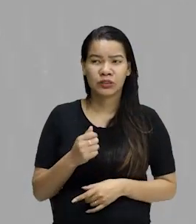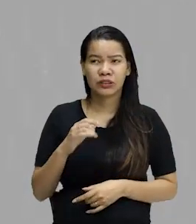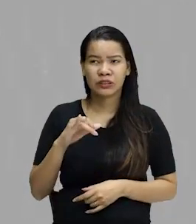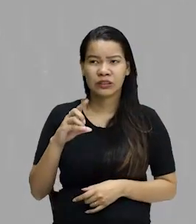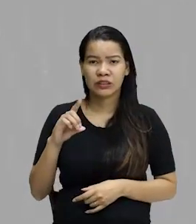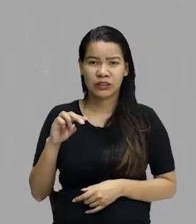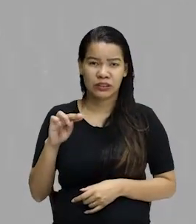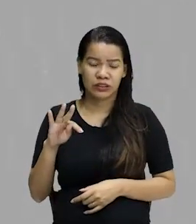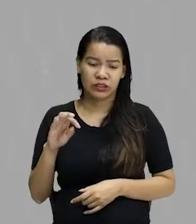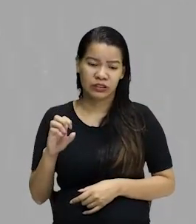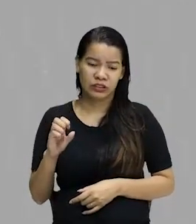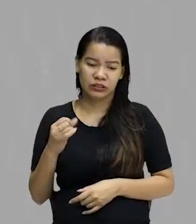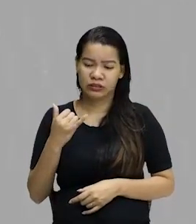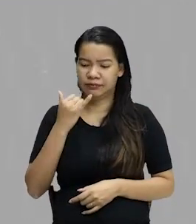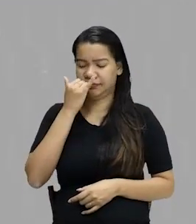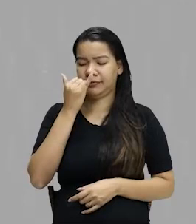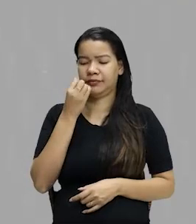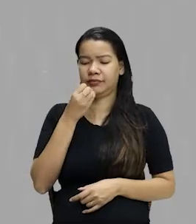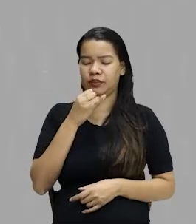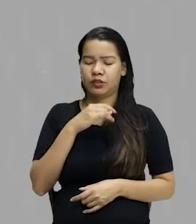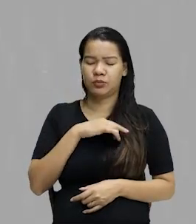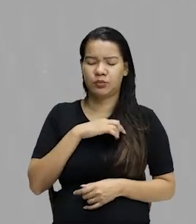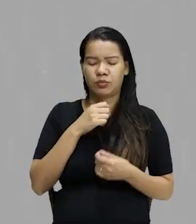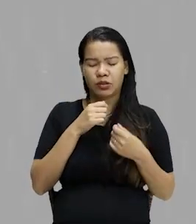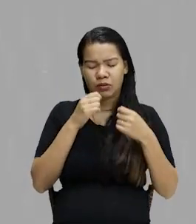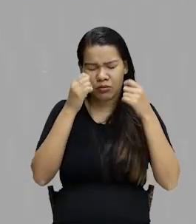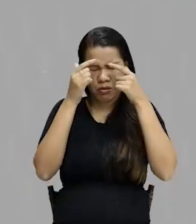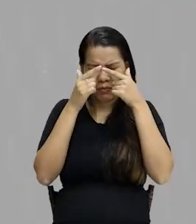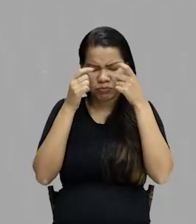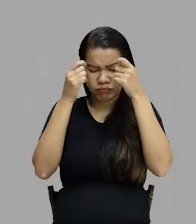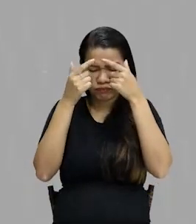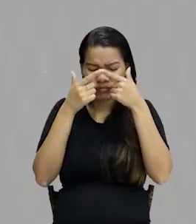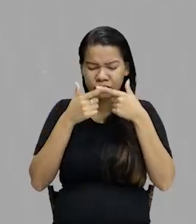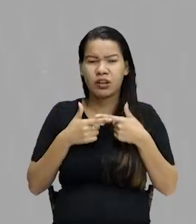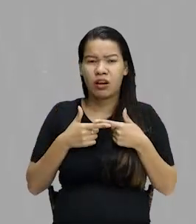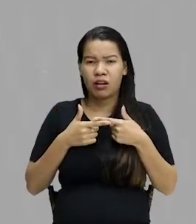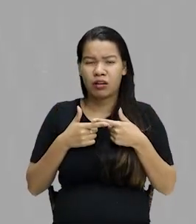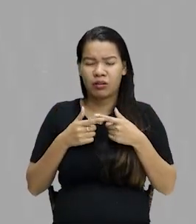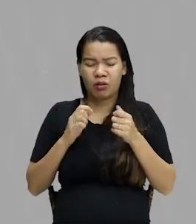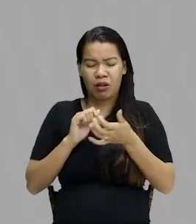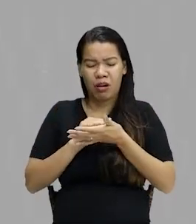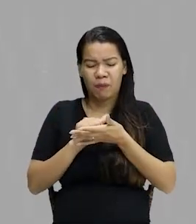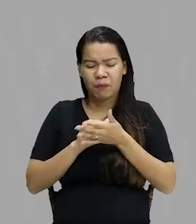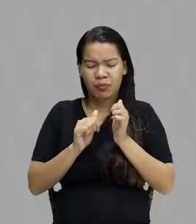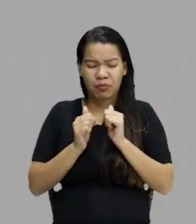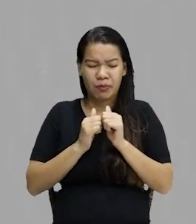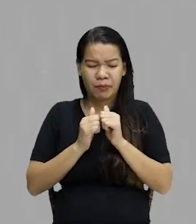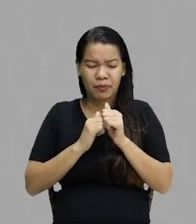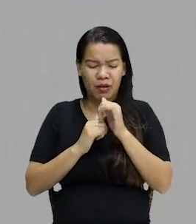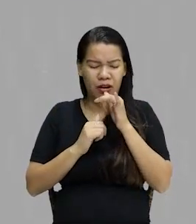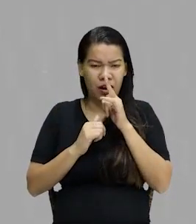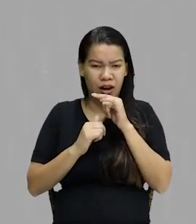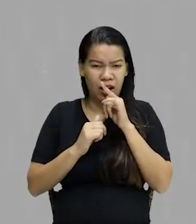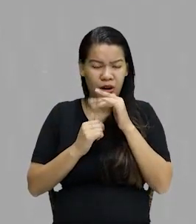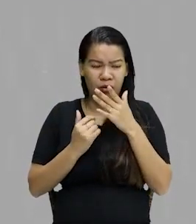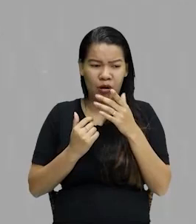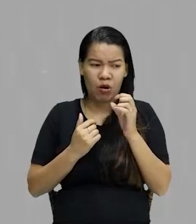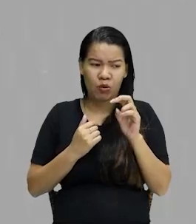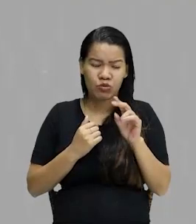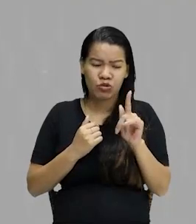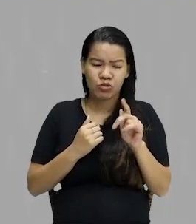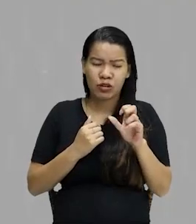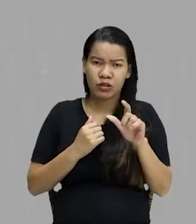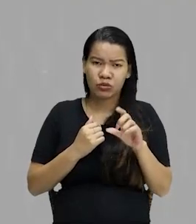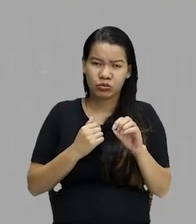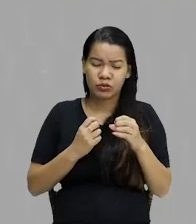pode lavar com água ou não, se a gente precisa colocar gelo, certo? Se